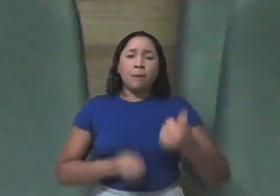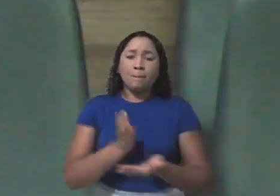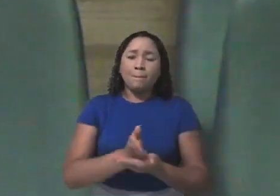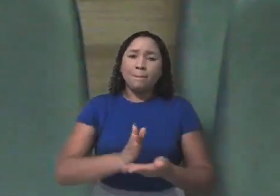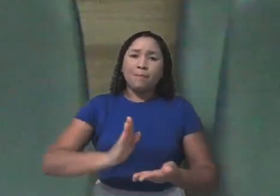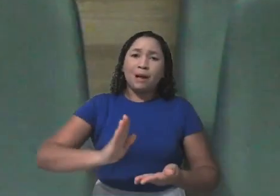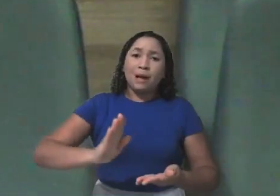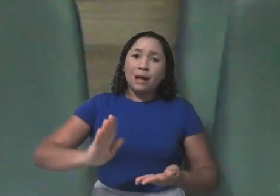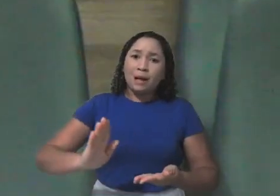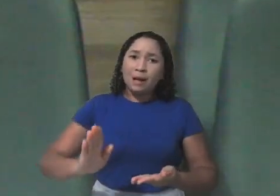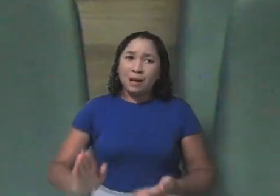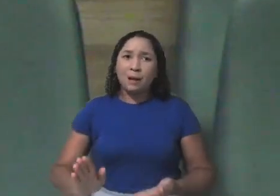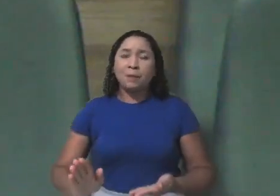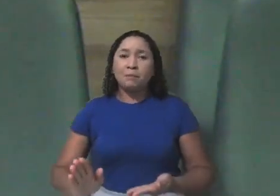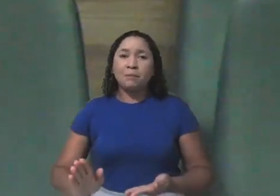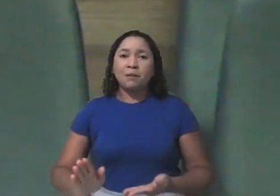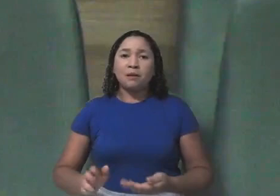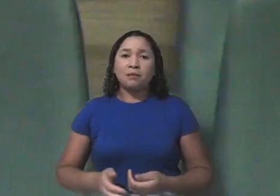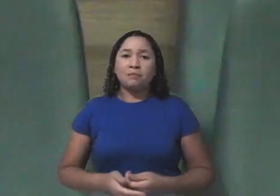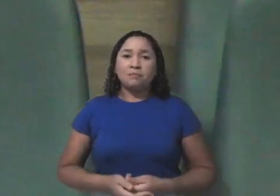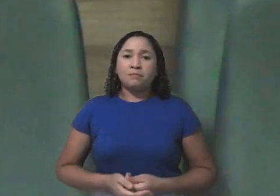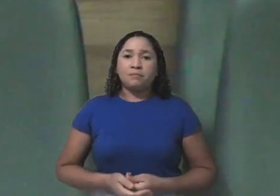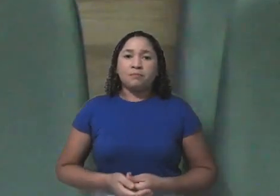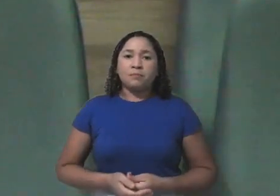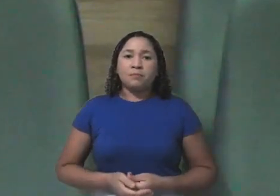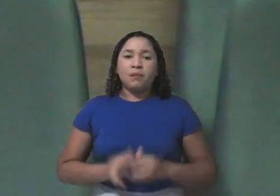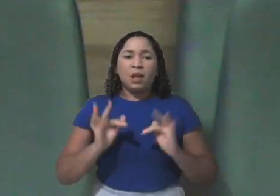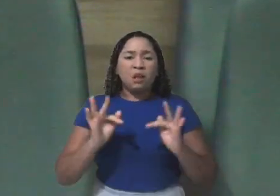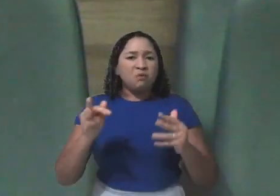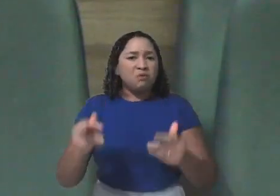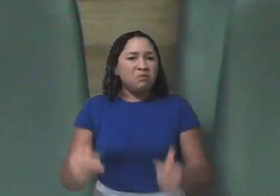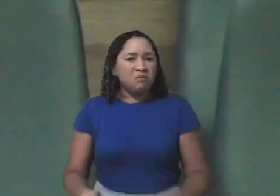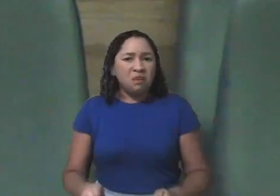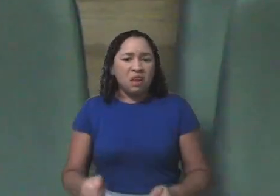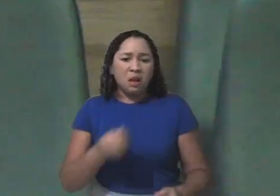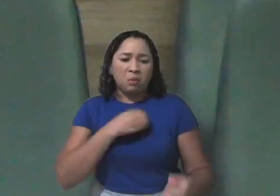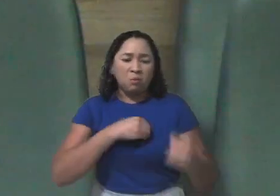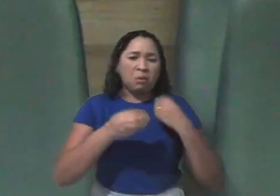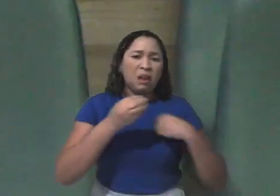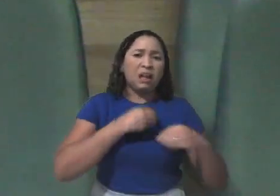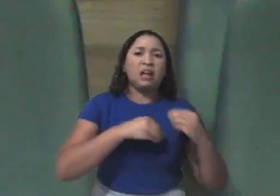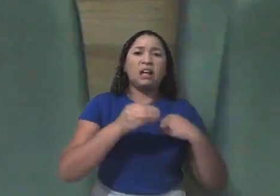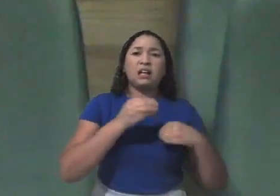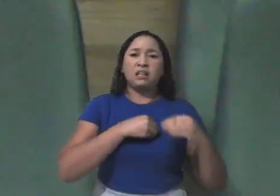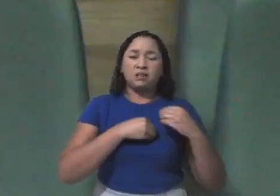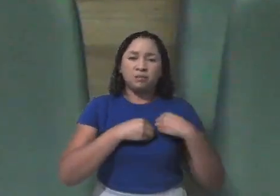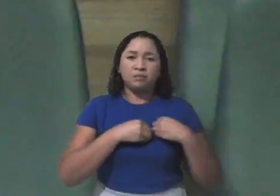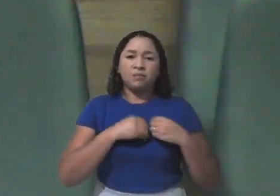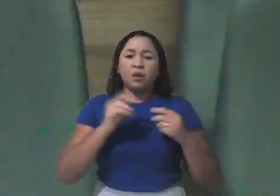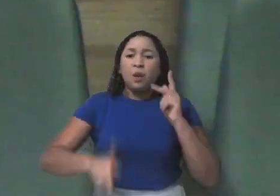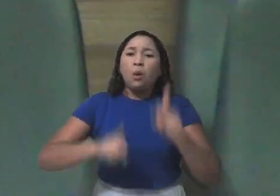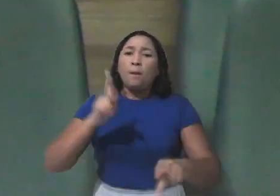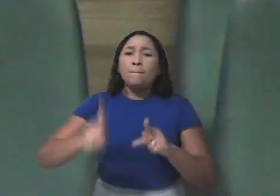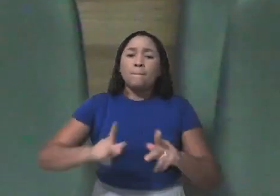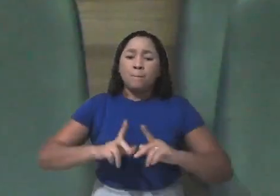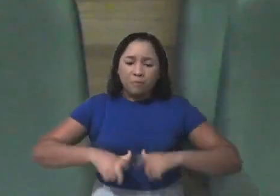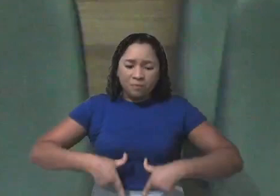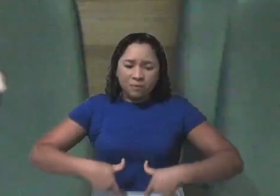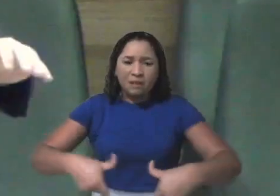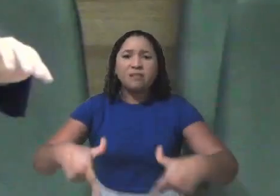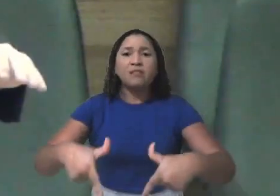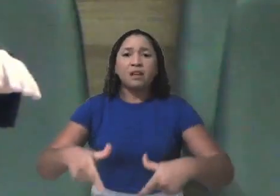dar fim aos pecados. Para o povo de Israel parar de pecar de